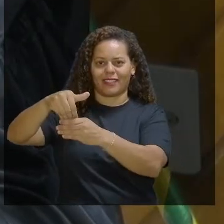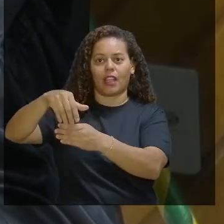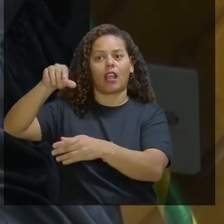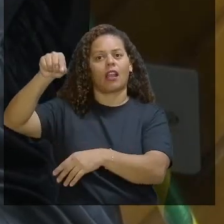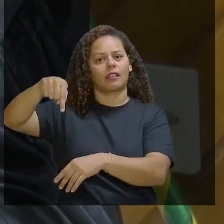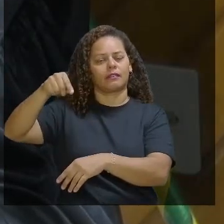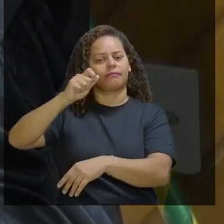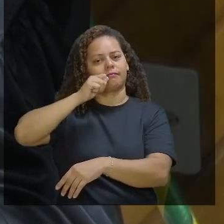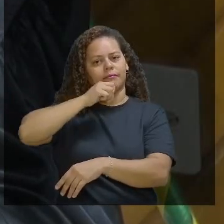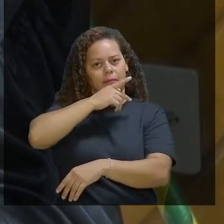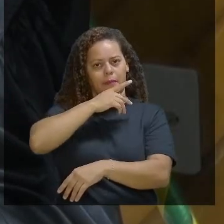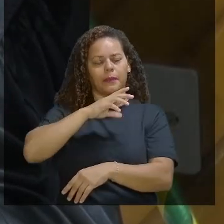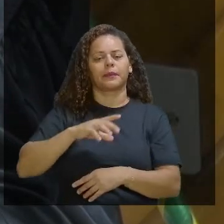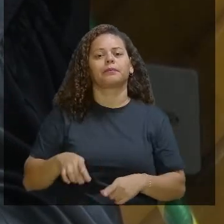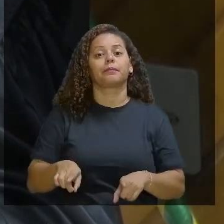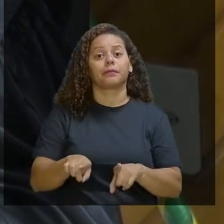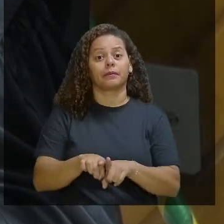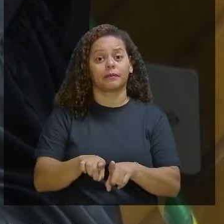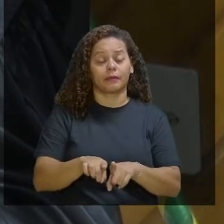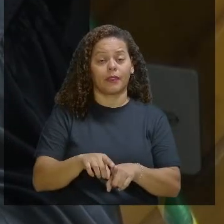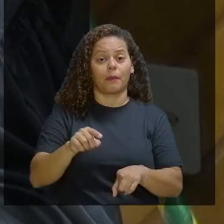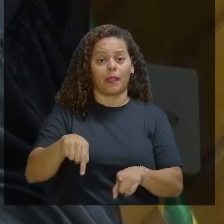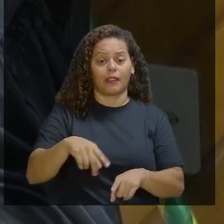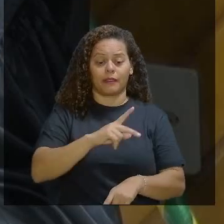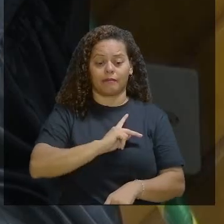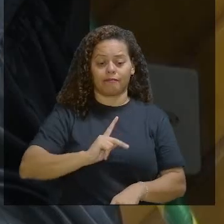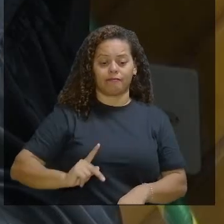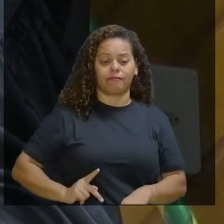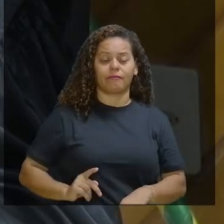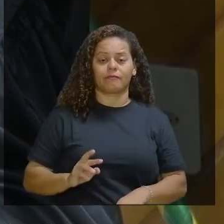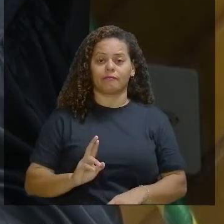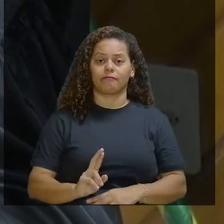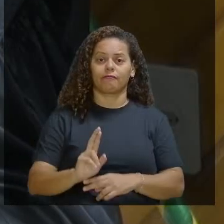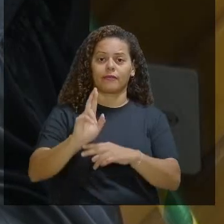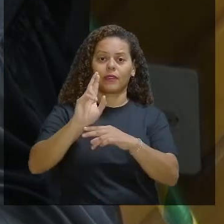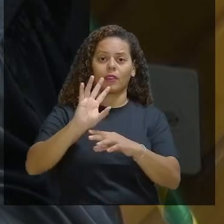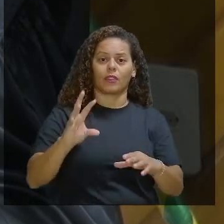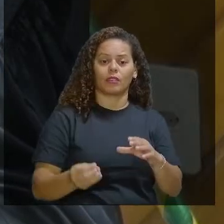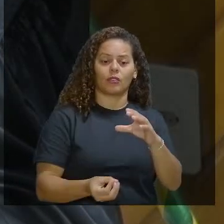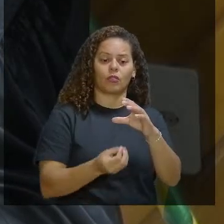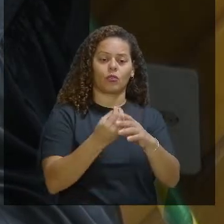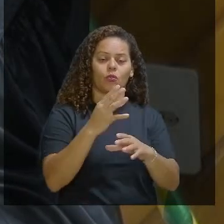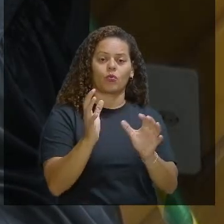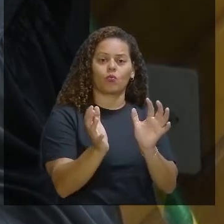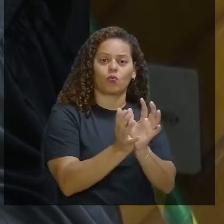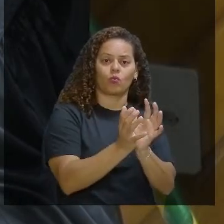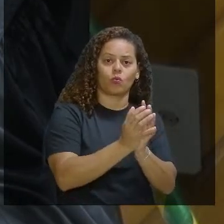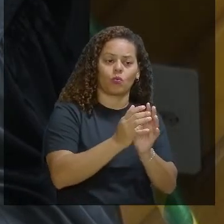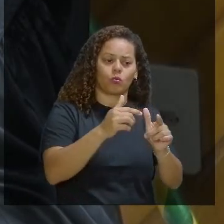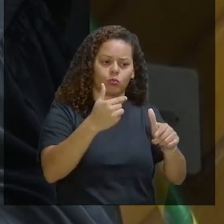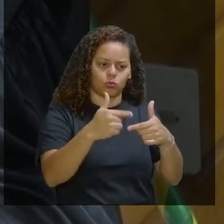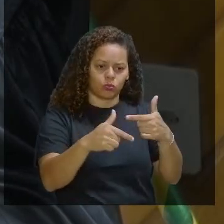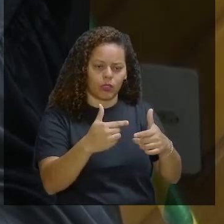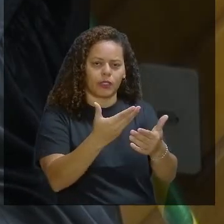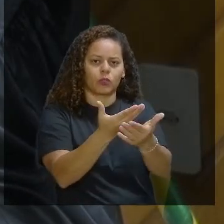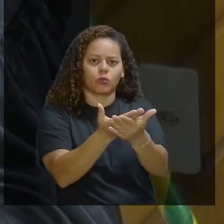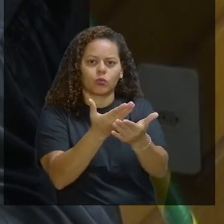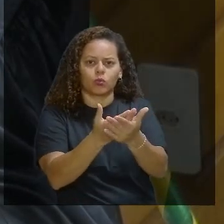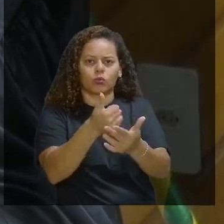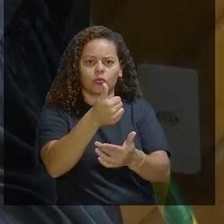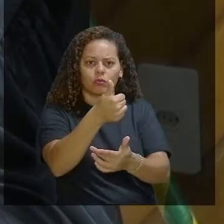capital. Para tanto, essa presidência constituiu o grupo de trabalho por meio da portaria da presidência número